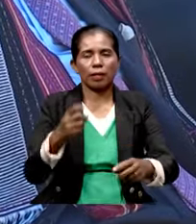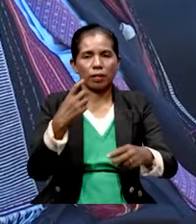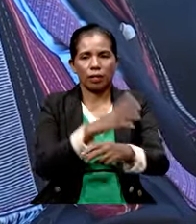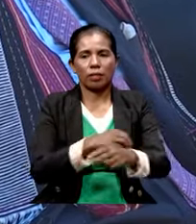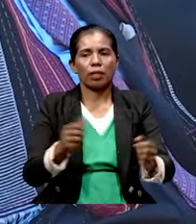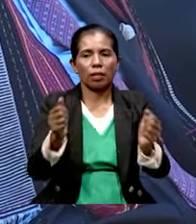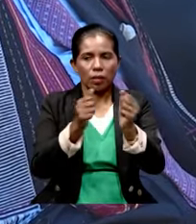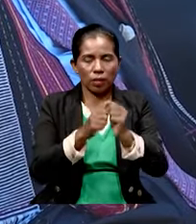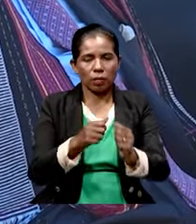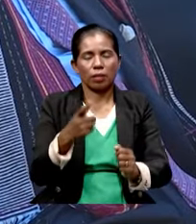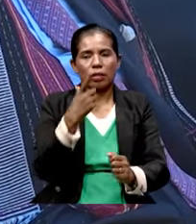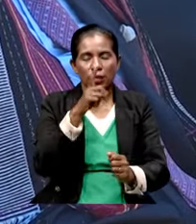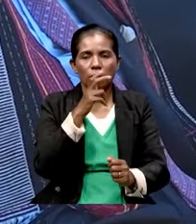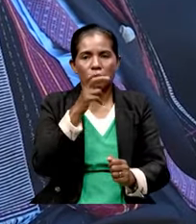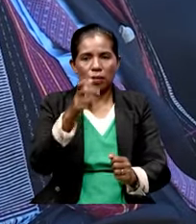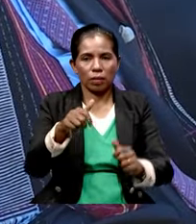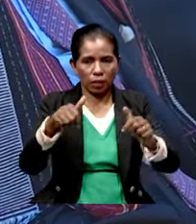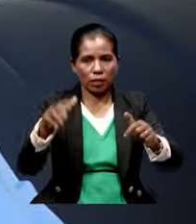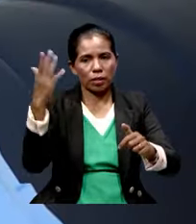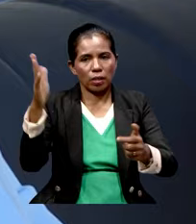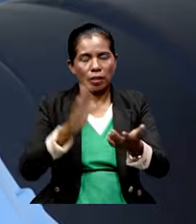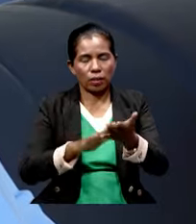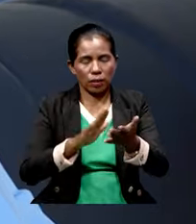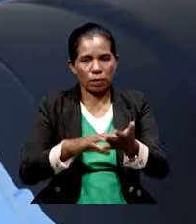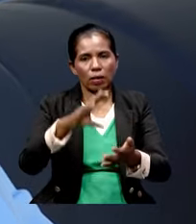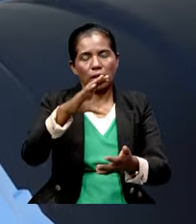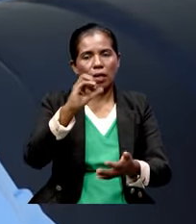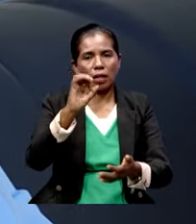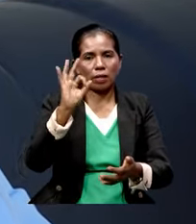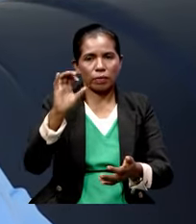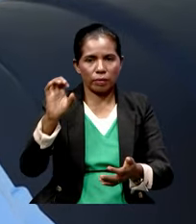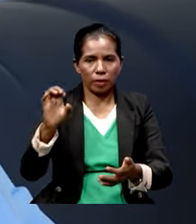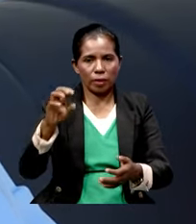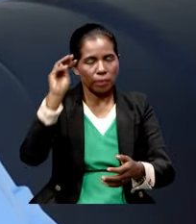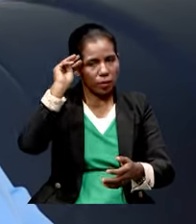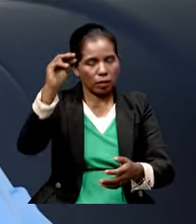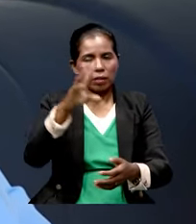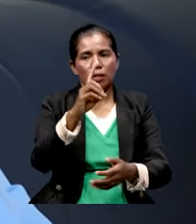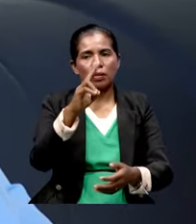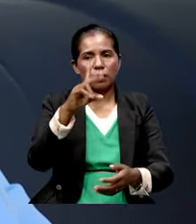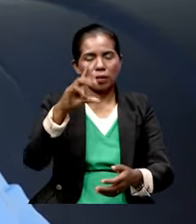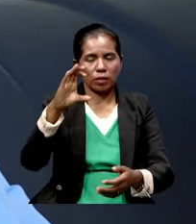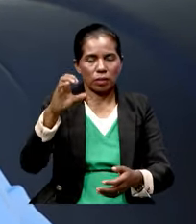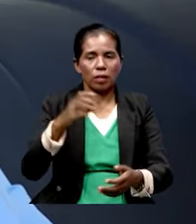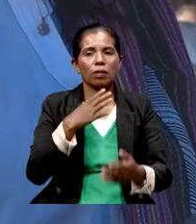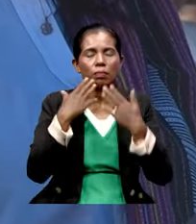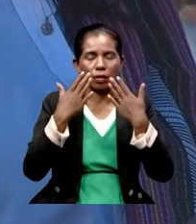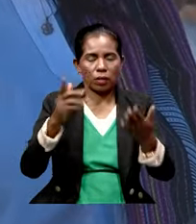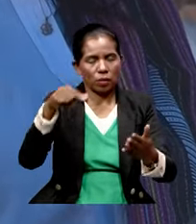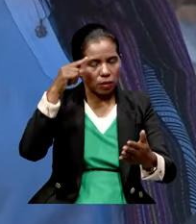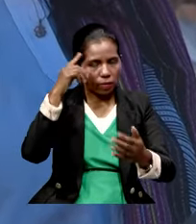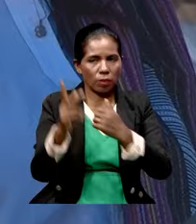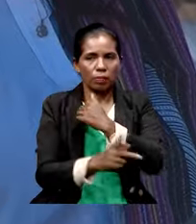mete no ensino Lian Português e a Escola Café. E a visita, né, Ministra Dulce de Jesus Soares agradece ao governo